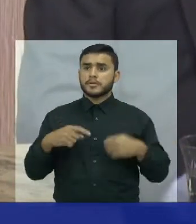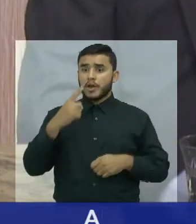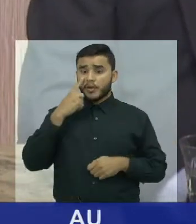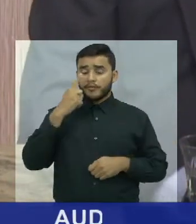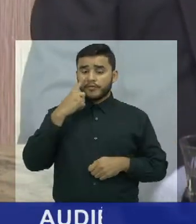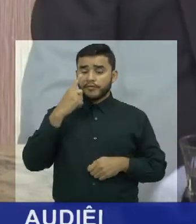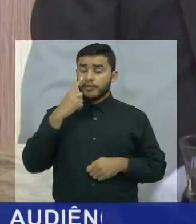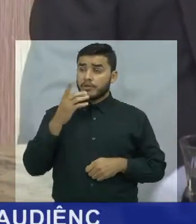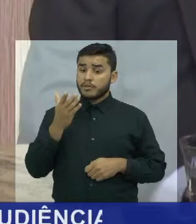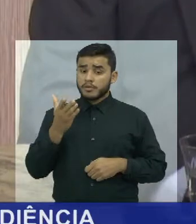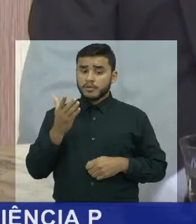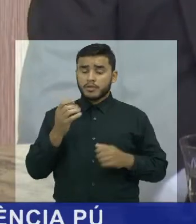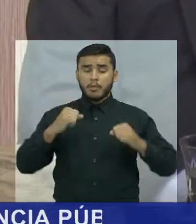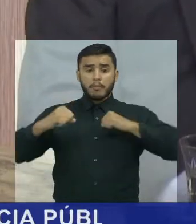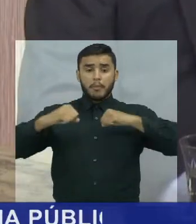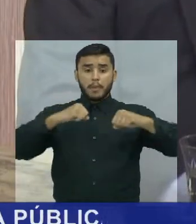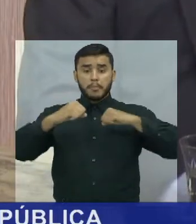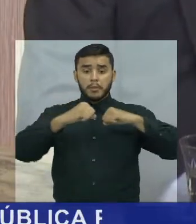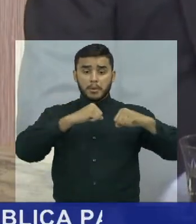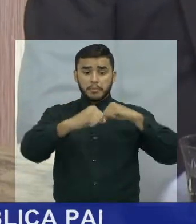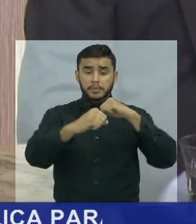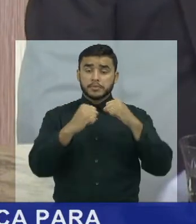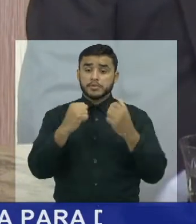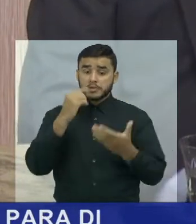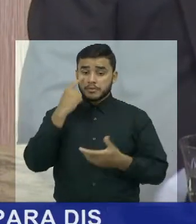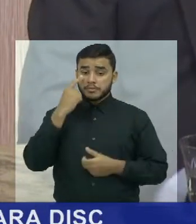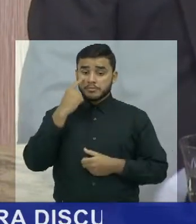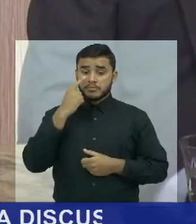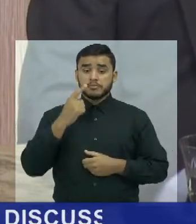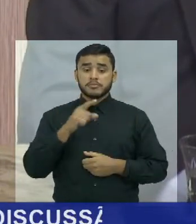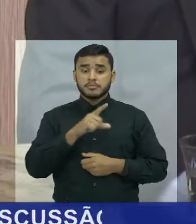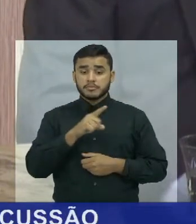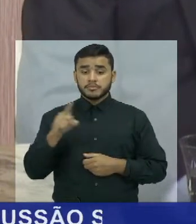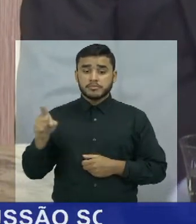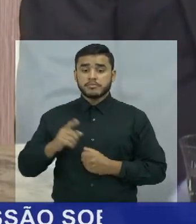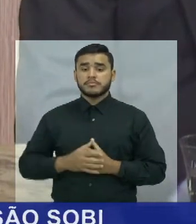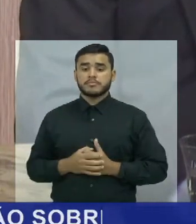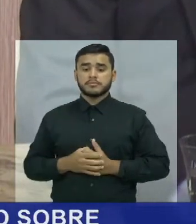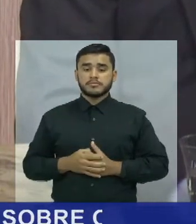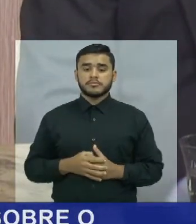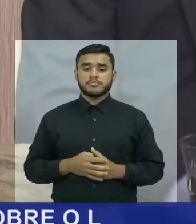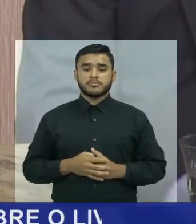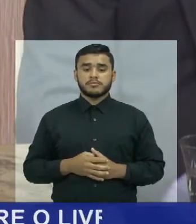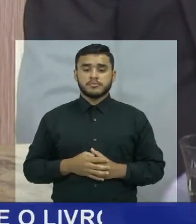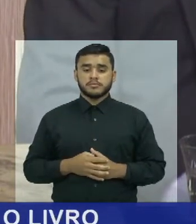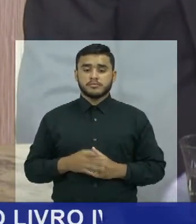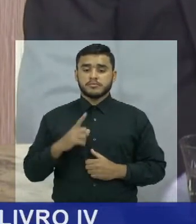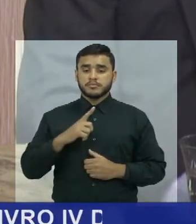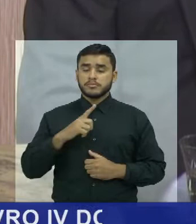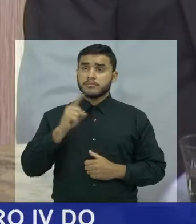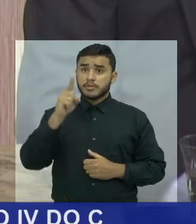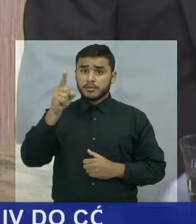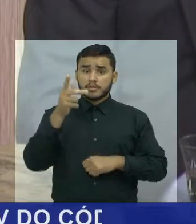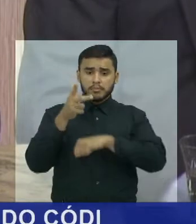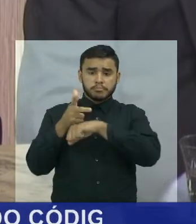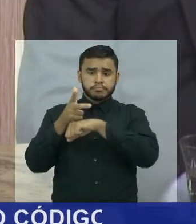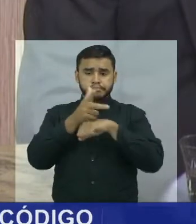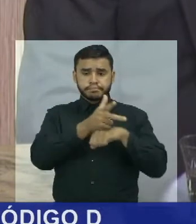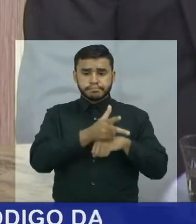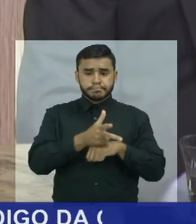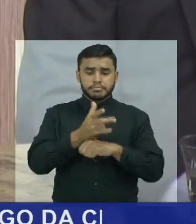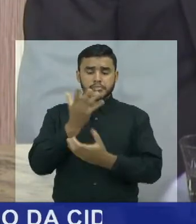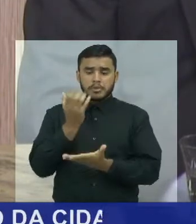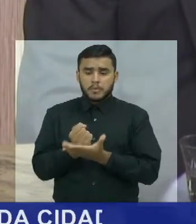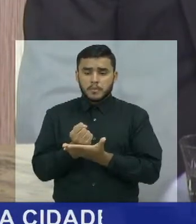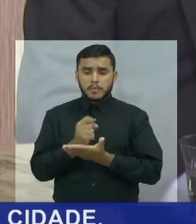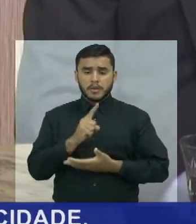foi debatido na audiência pública através da do que fica gravado, que está disponível, como eu disse, no